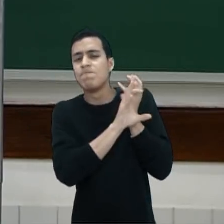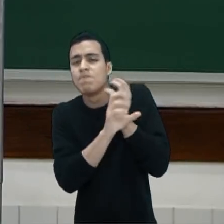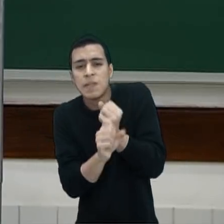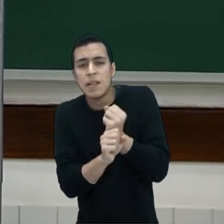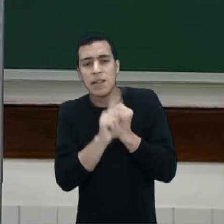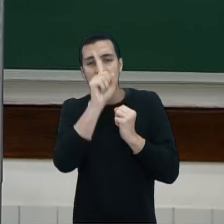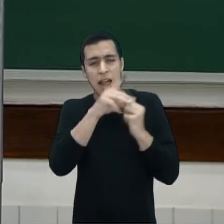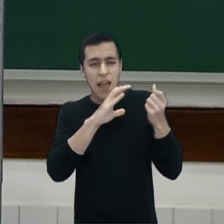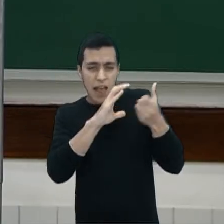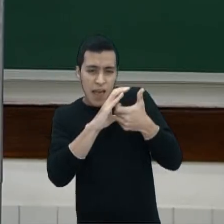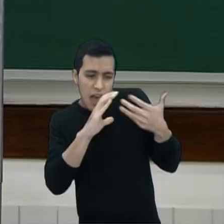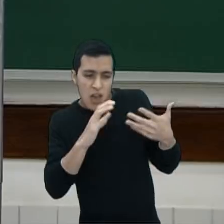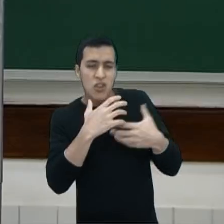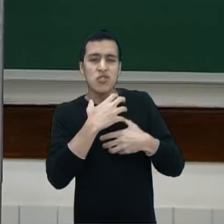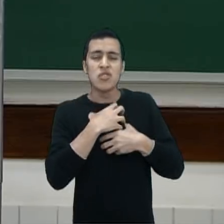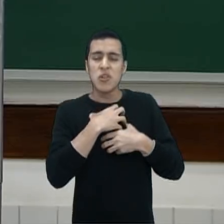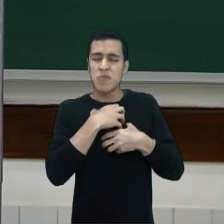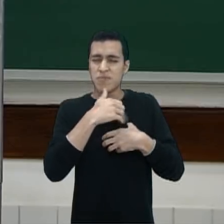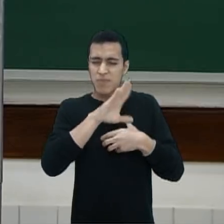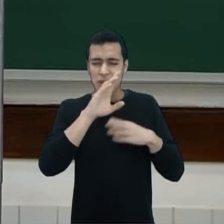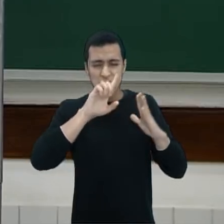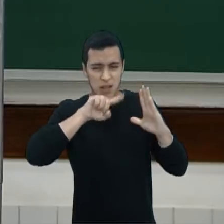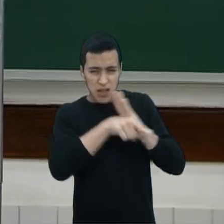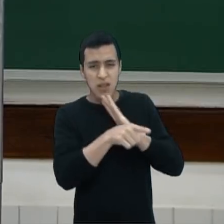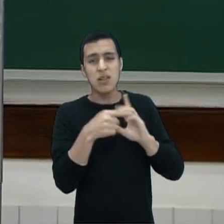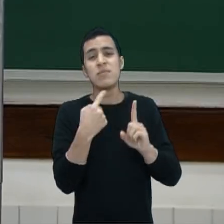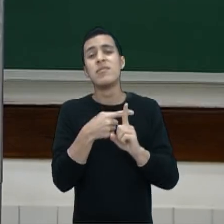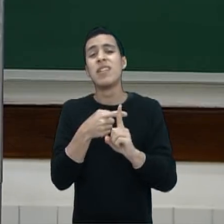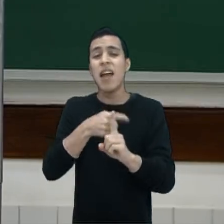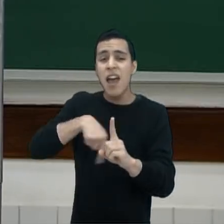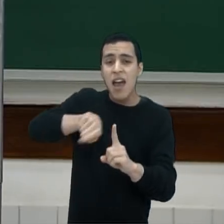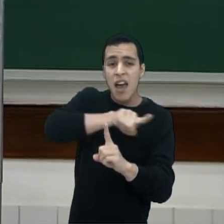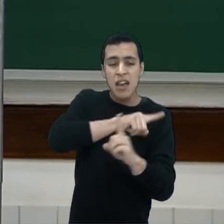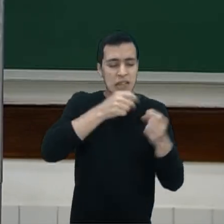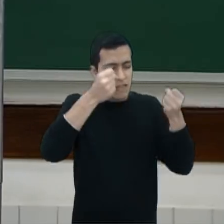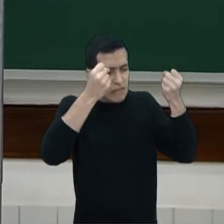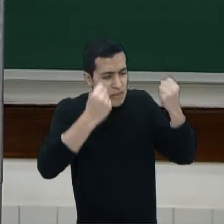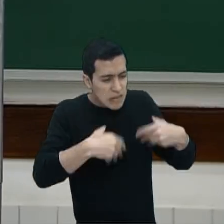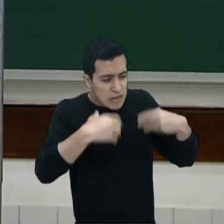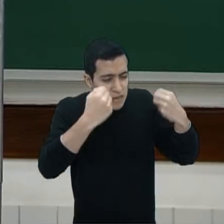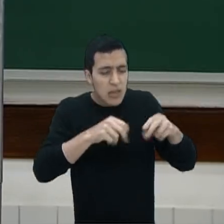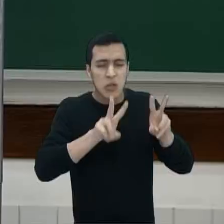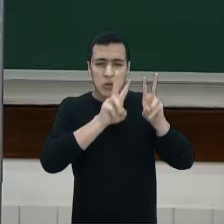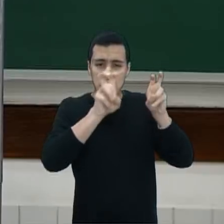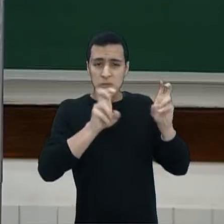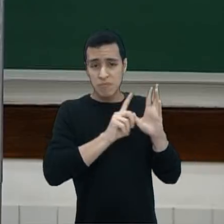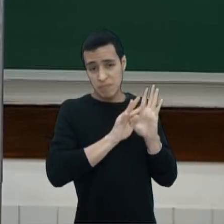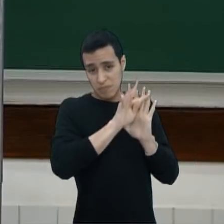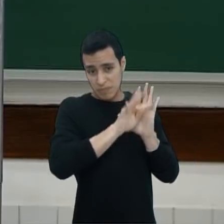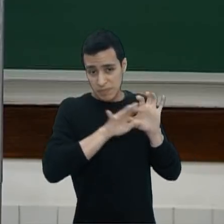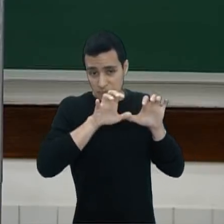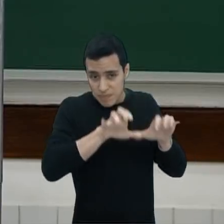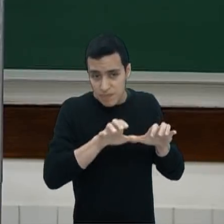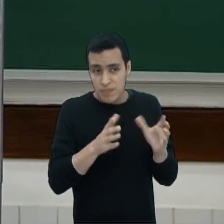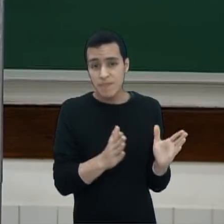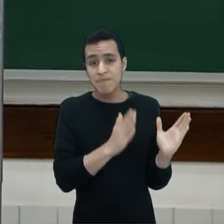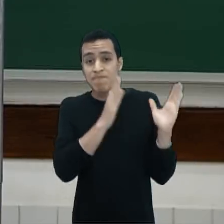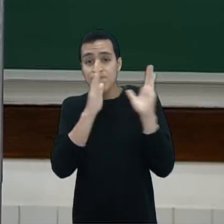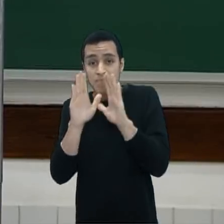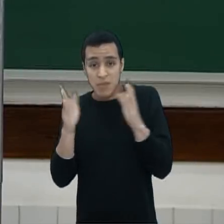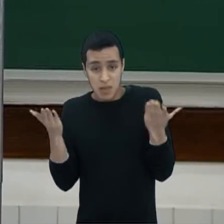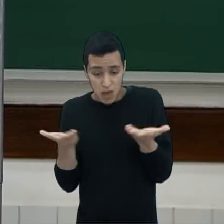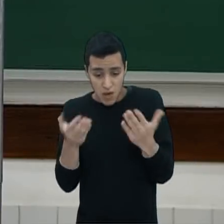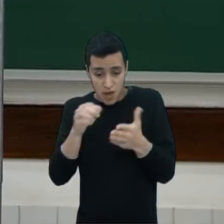essas características de forma mais aprofundada, porque já havíamos estudado o texto dramático em outras aulas, né? E esse exercício nós tivemos a